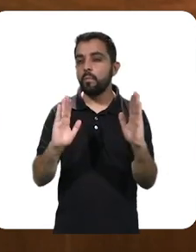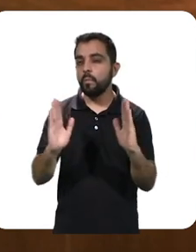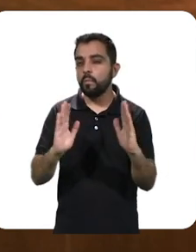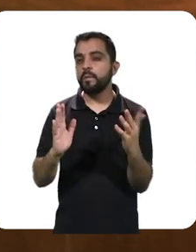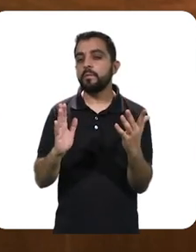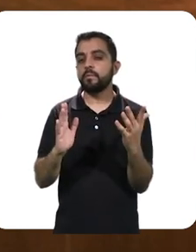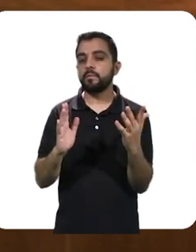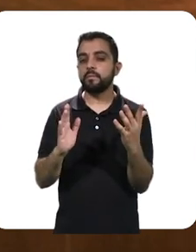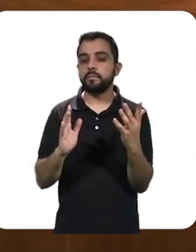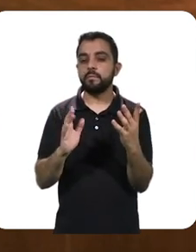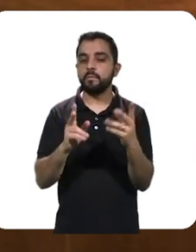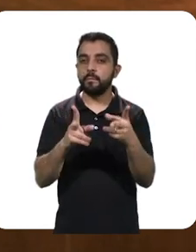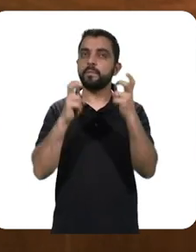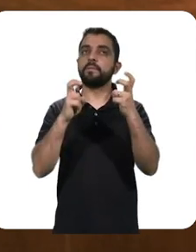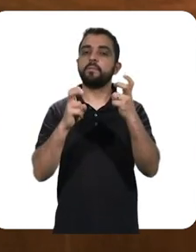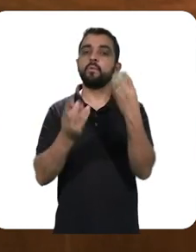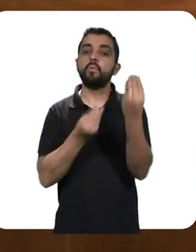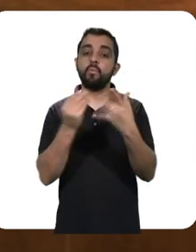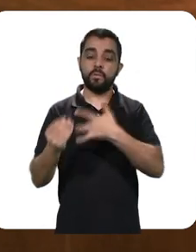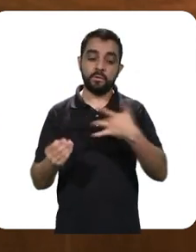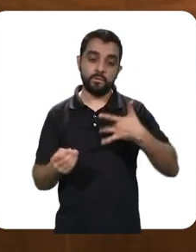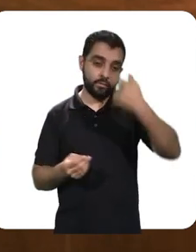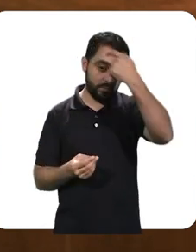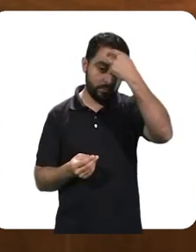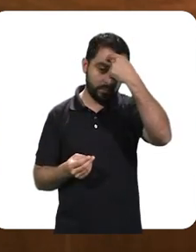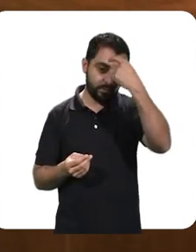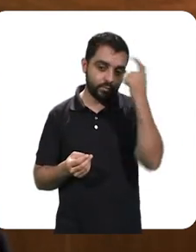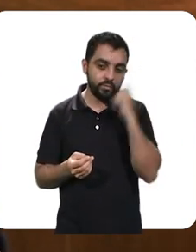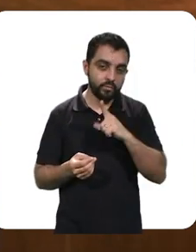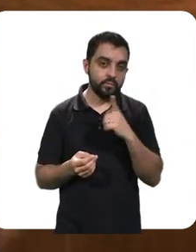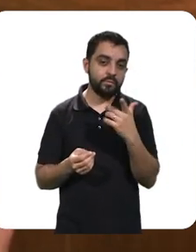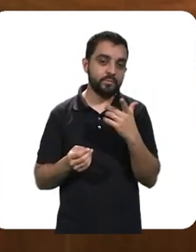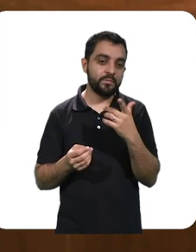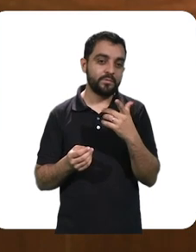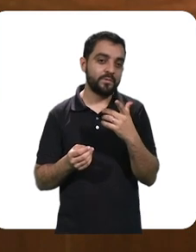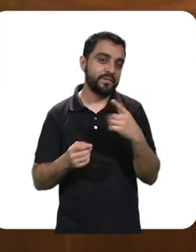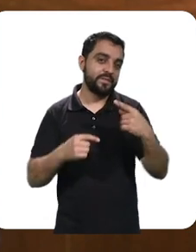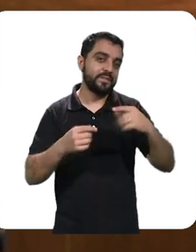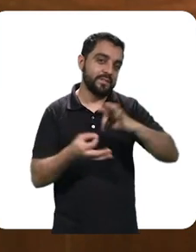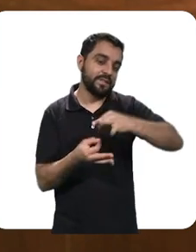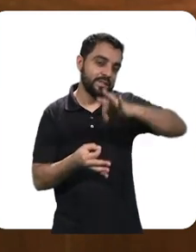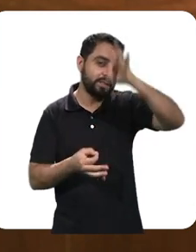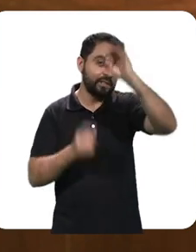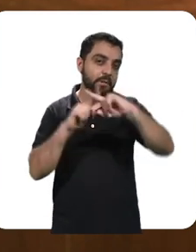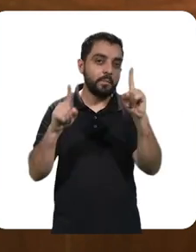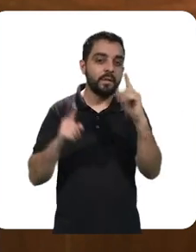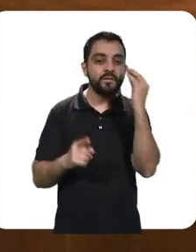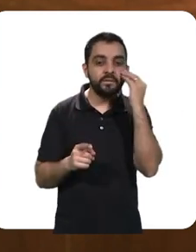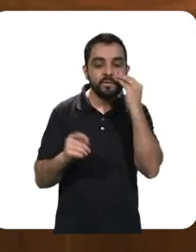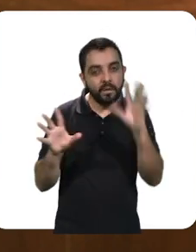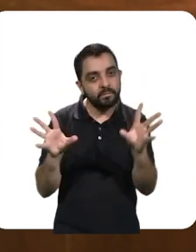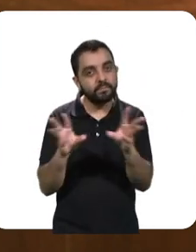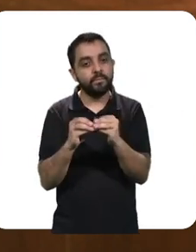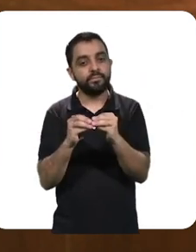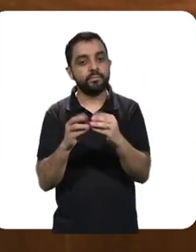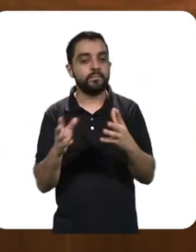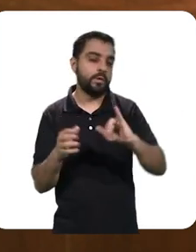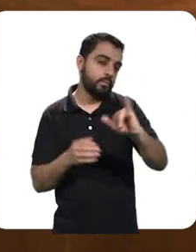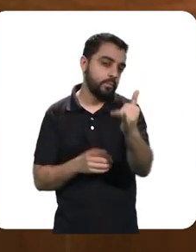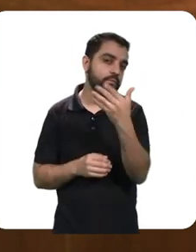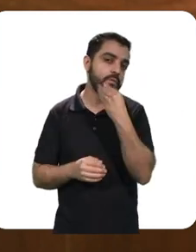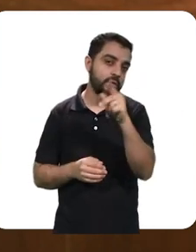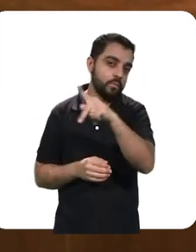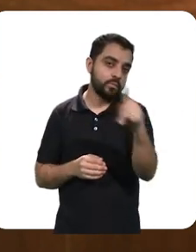um momento para a gente refletir também sobre a saúde mental, né? Eu sei que daria para a gente fazer um programa inteiro só discutindo isso, né? Mas eu não poderia deixar de